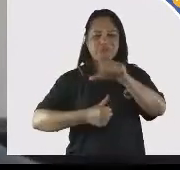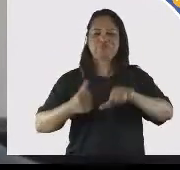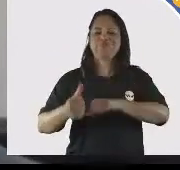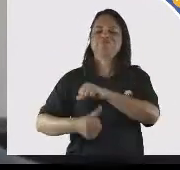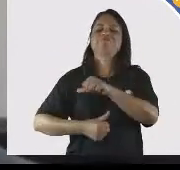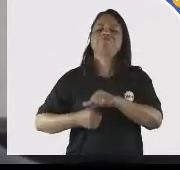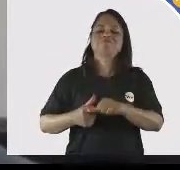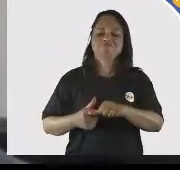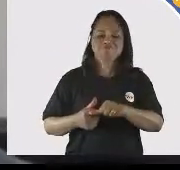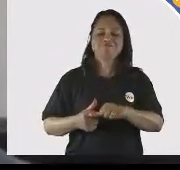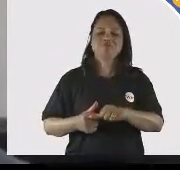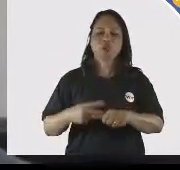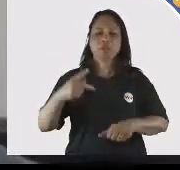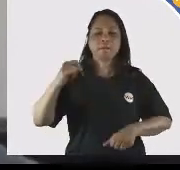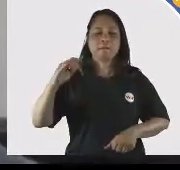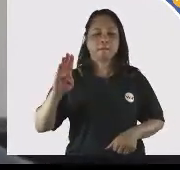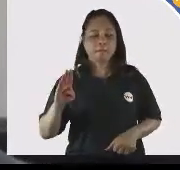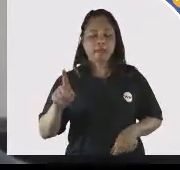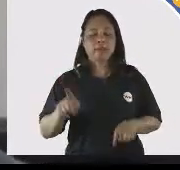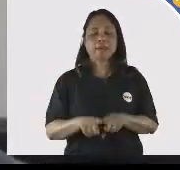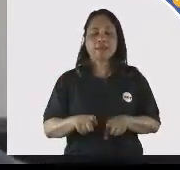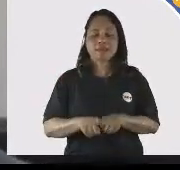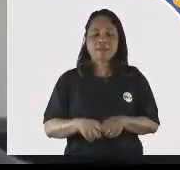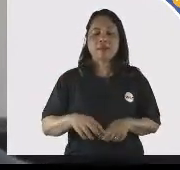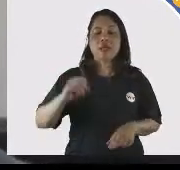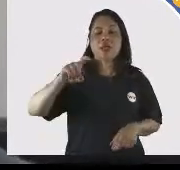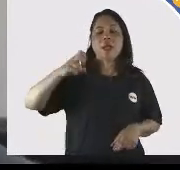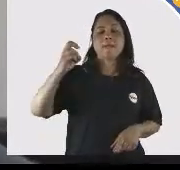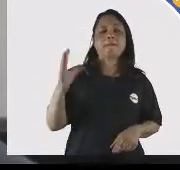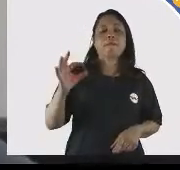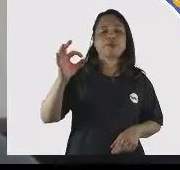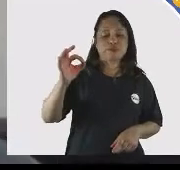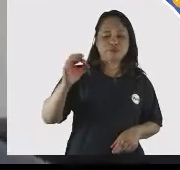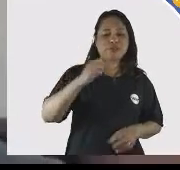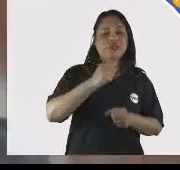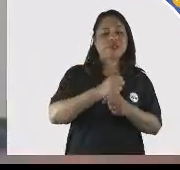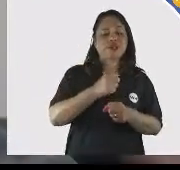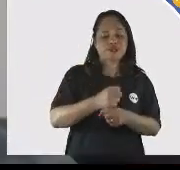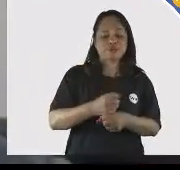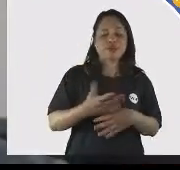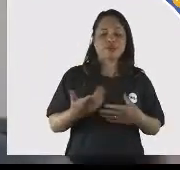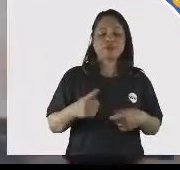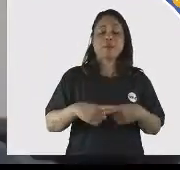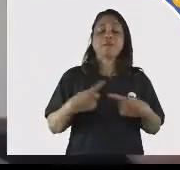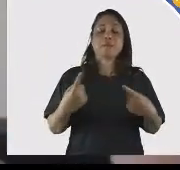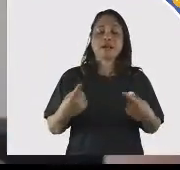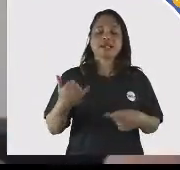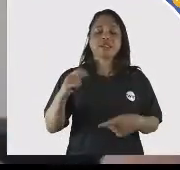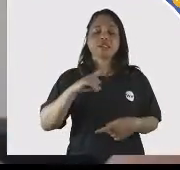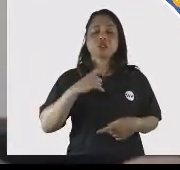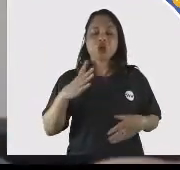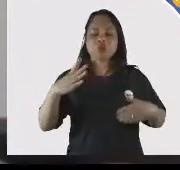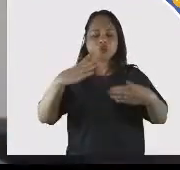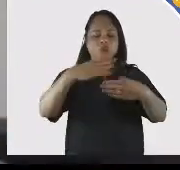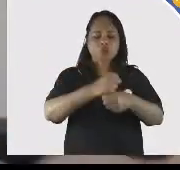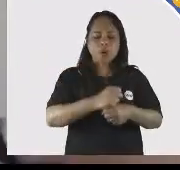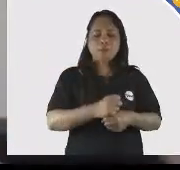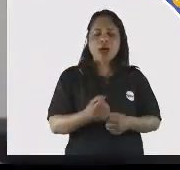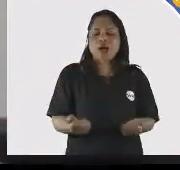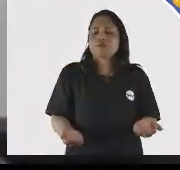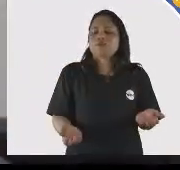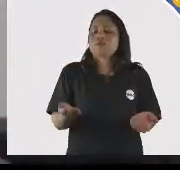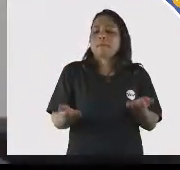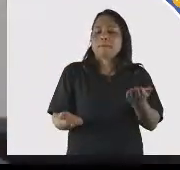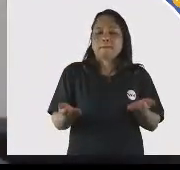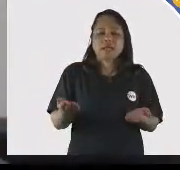Projeção de PIB ainda que Beira os meio por cento no ano mais Se colocarmos tudo isso numa balança é